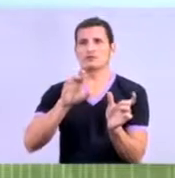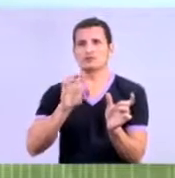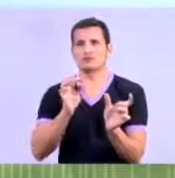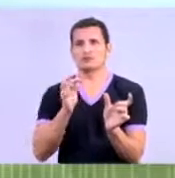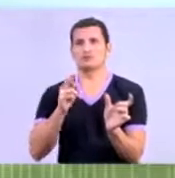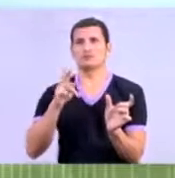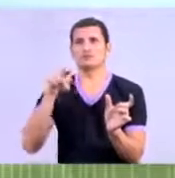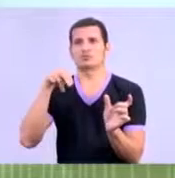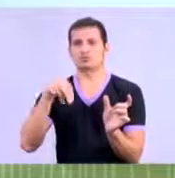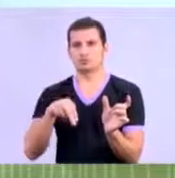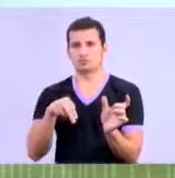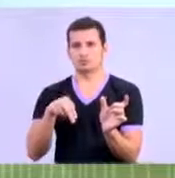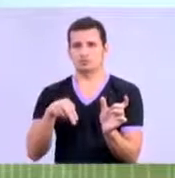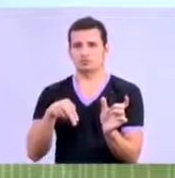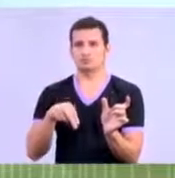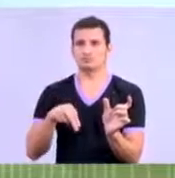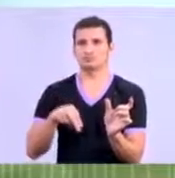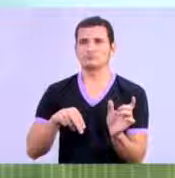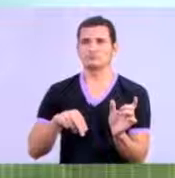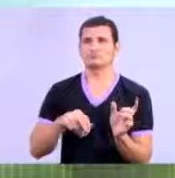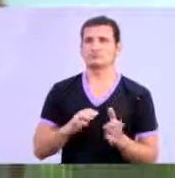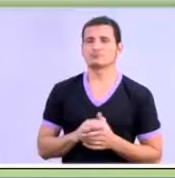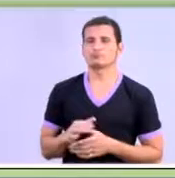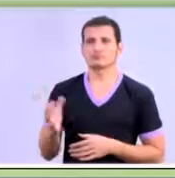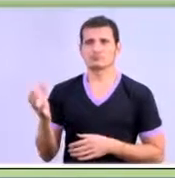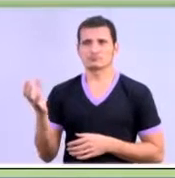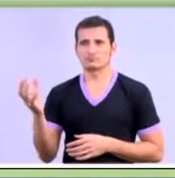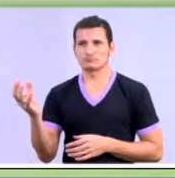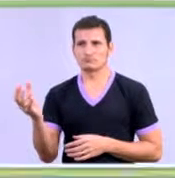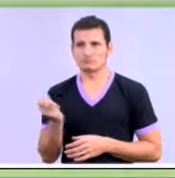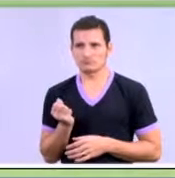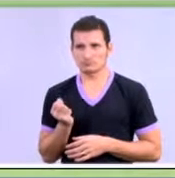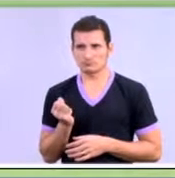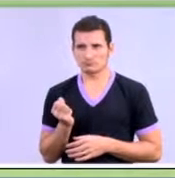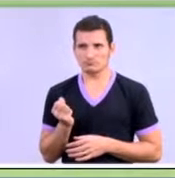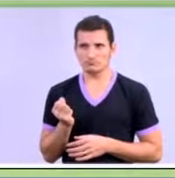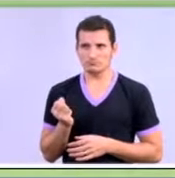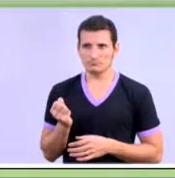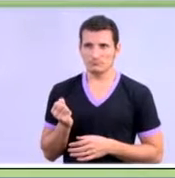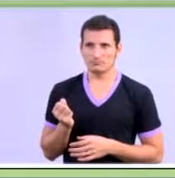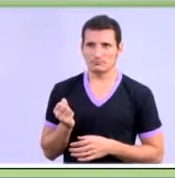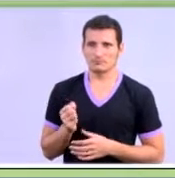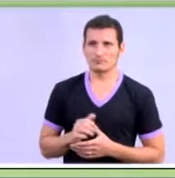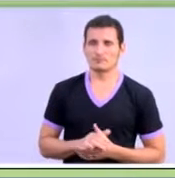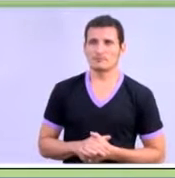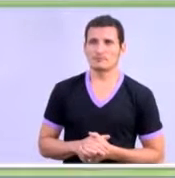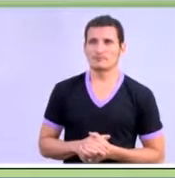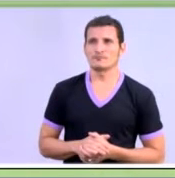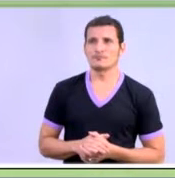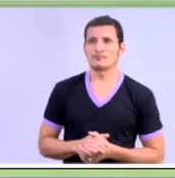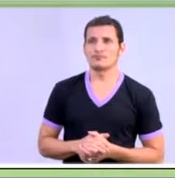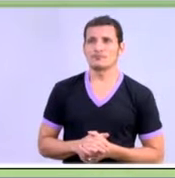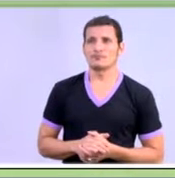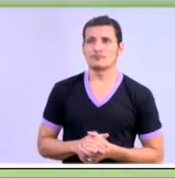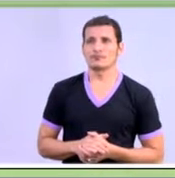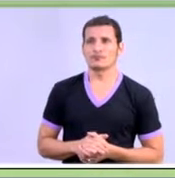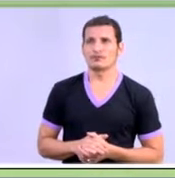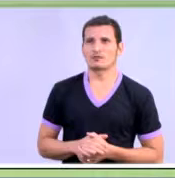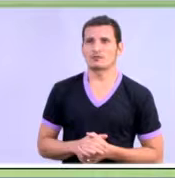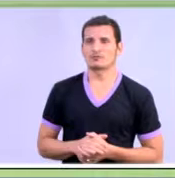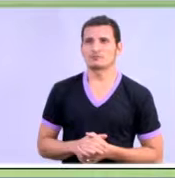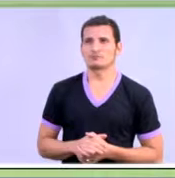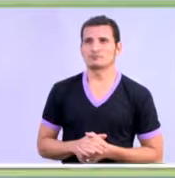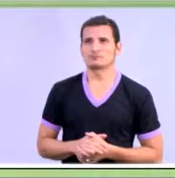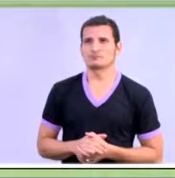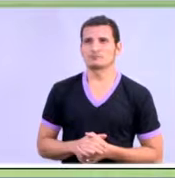que ele vai me retornar. Então ao sacar, gente, olha aí. Ao sacar,